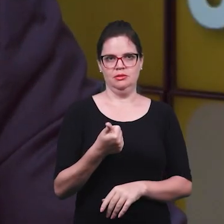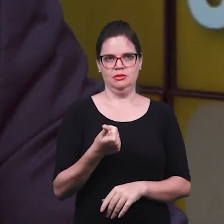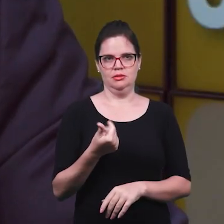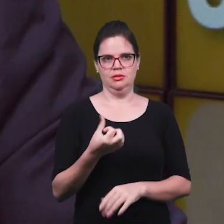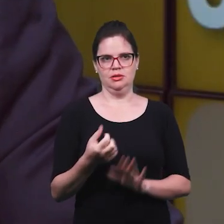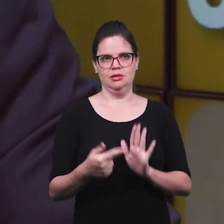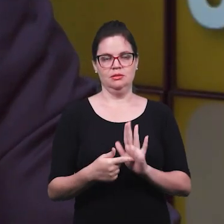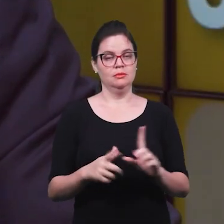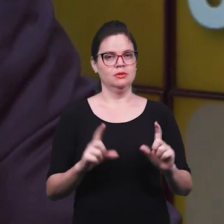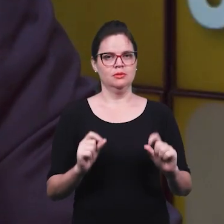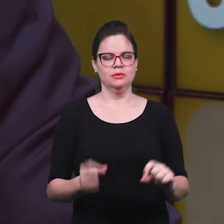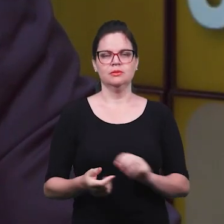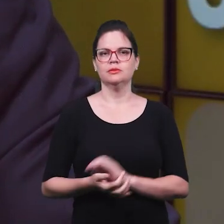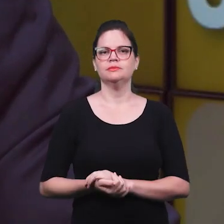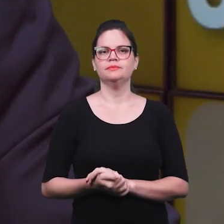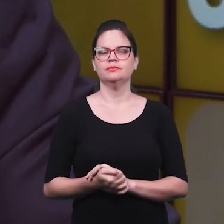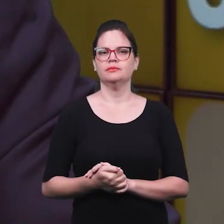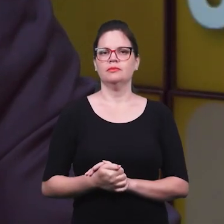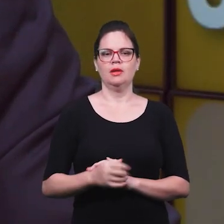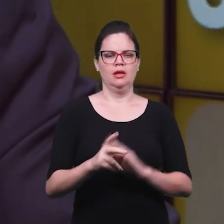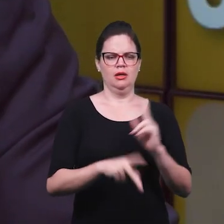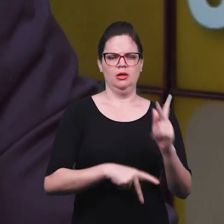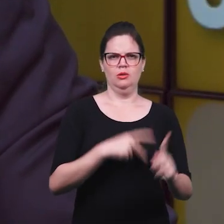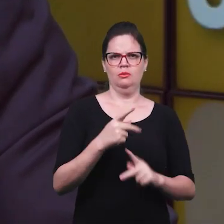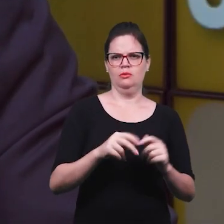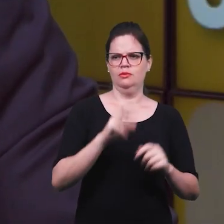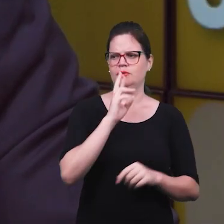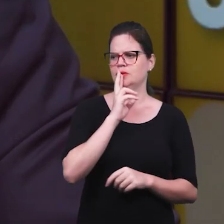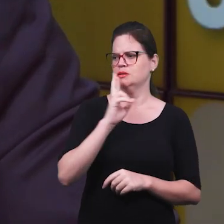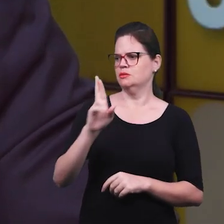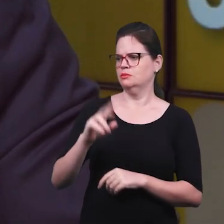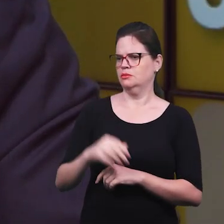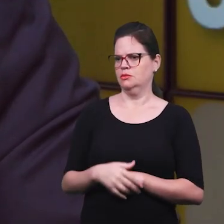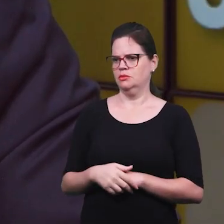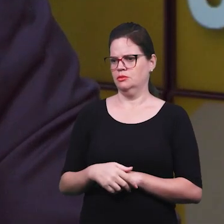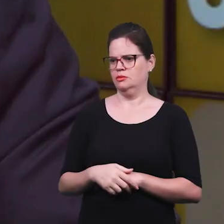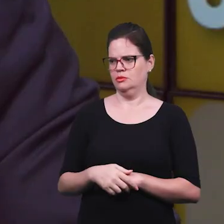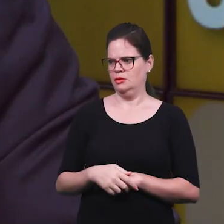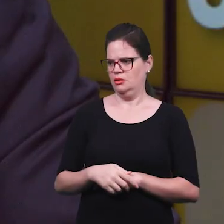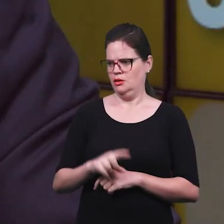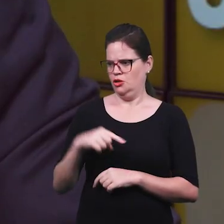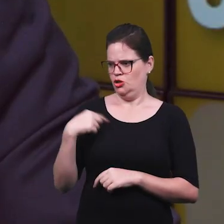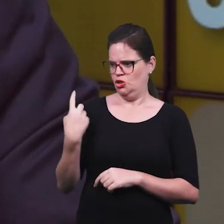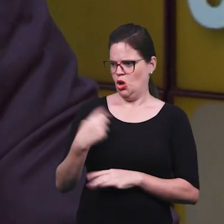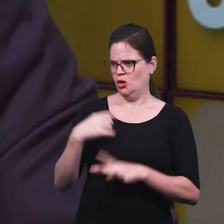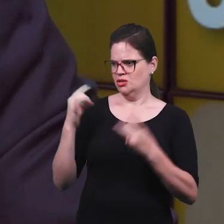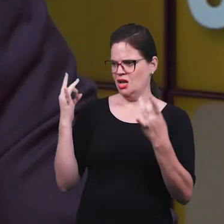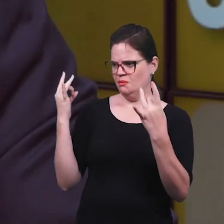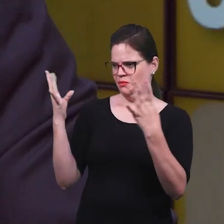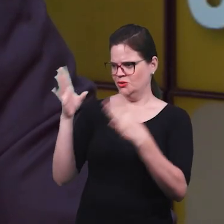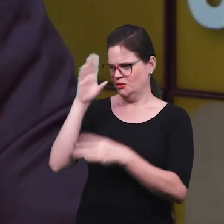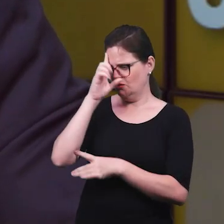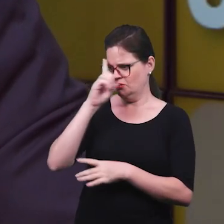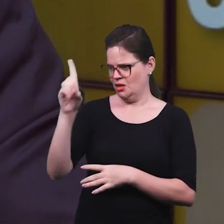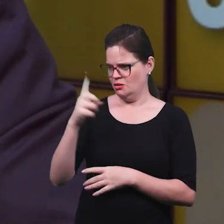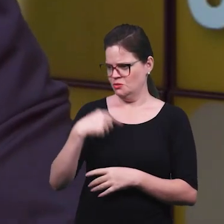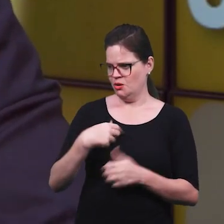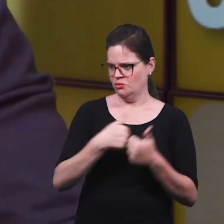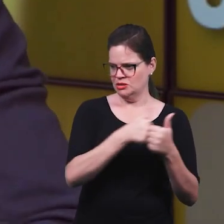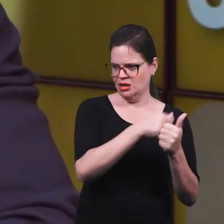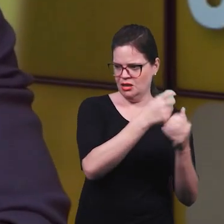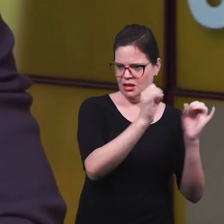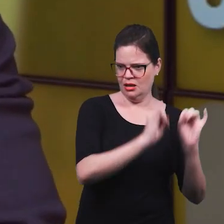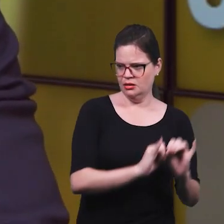assim, então respondeu o povo e disse, nunca nos aconteça que deixemos o Senhor para servirmos aos outros deuses. Veja